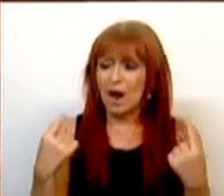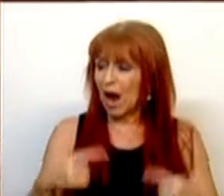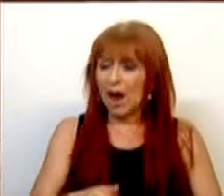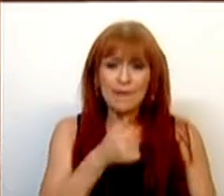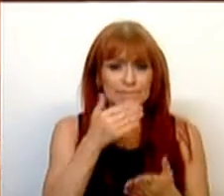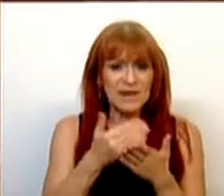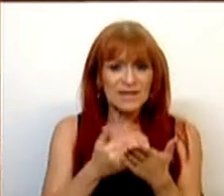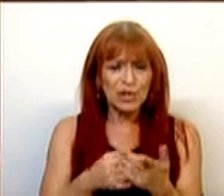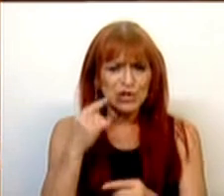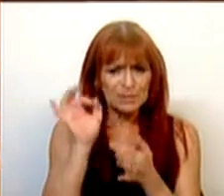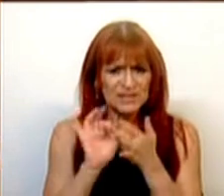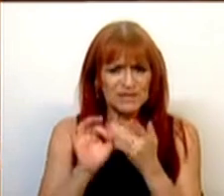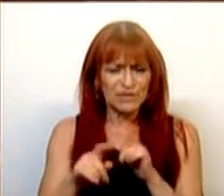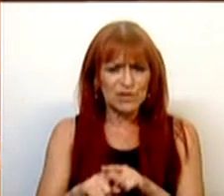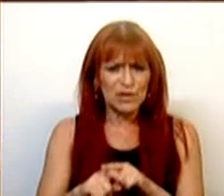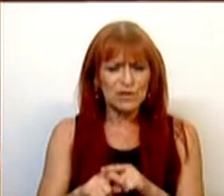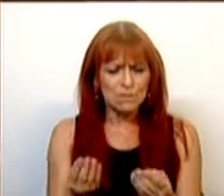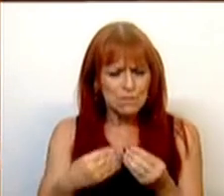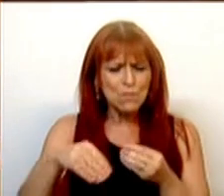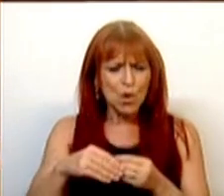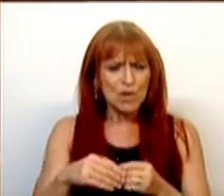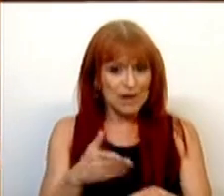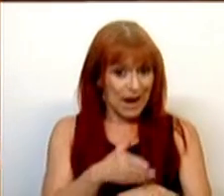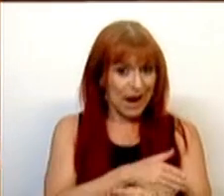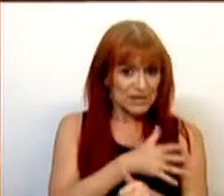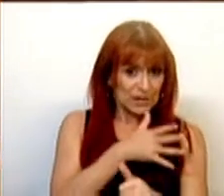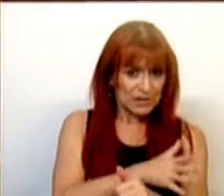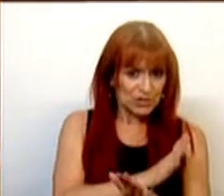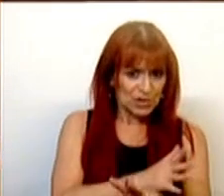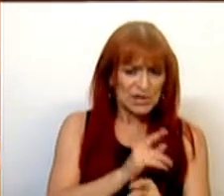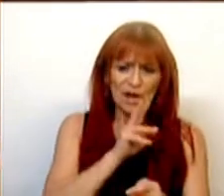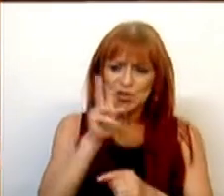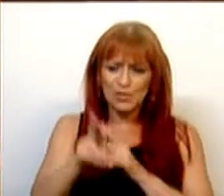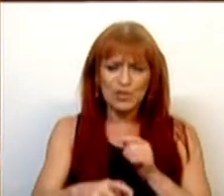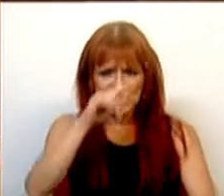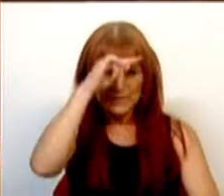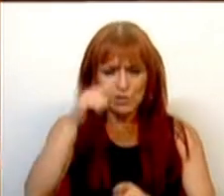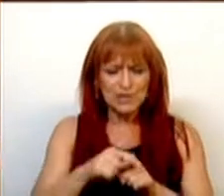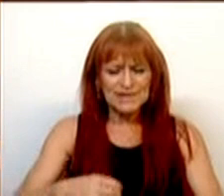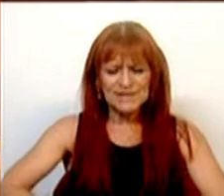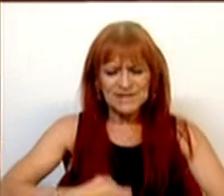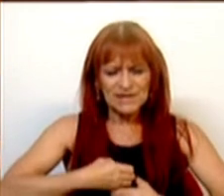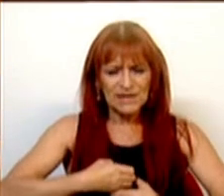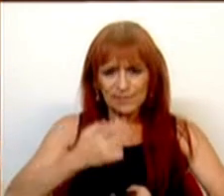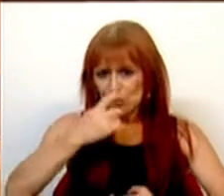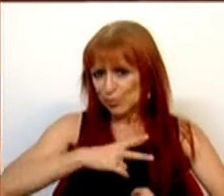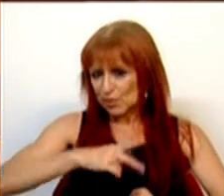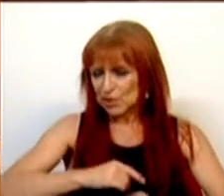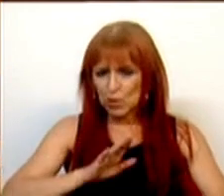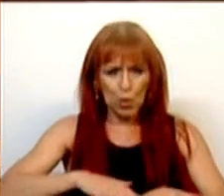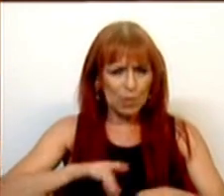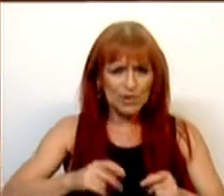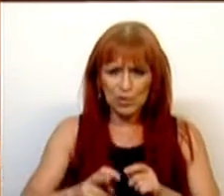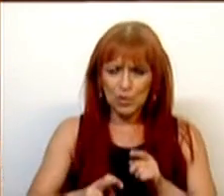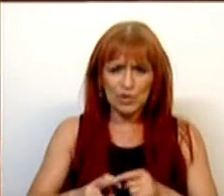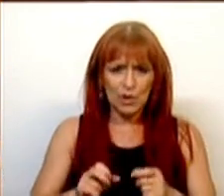existem medidas específicas e que complementam as anteriores e que respondem às dificuldades sentidas pelos portugueses provocadas